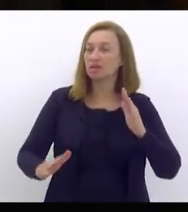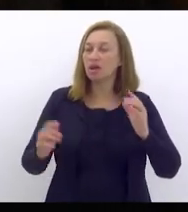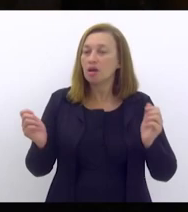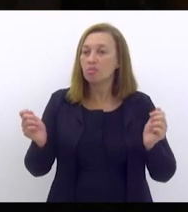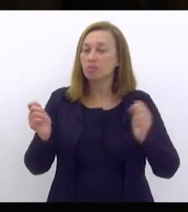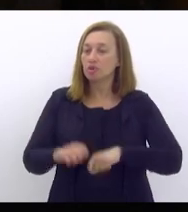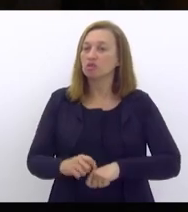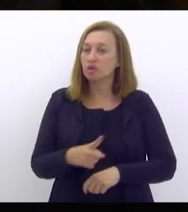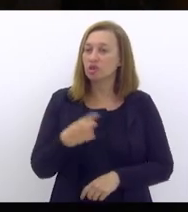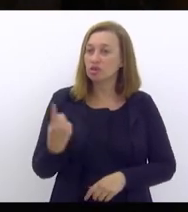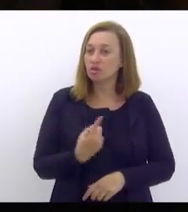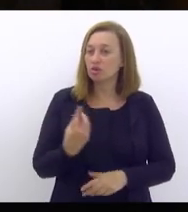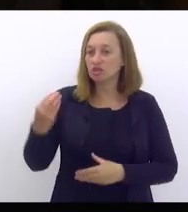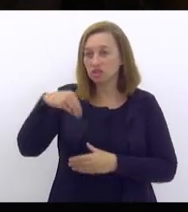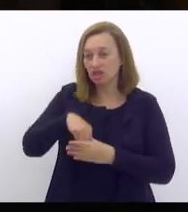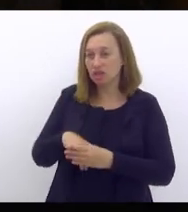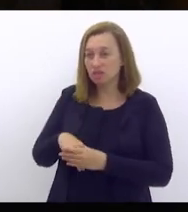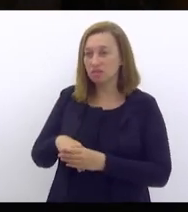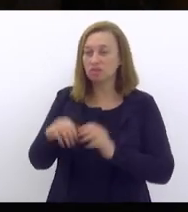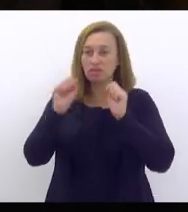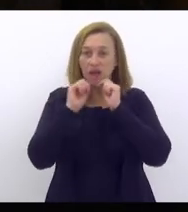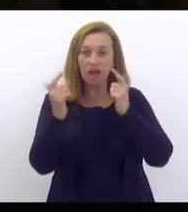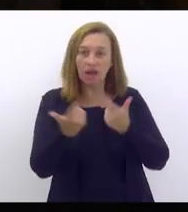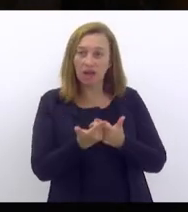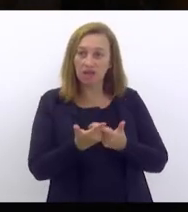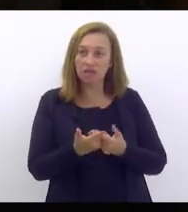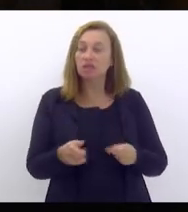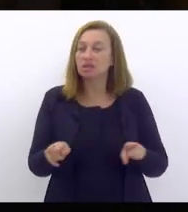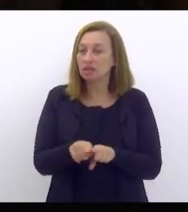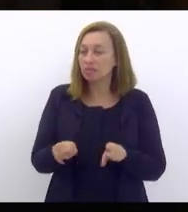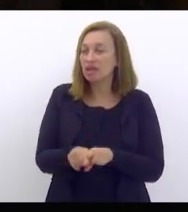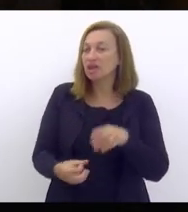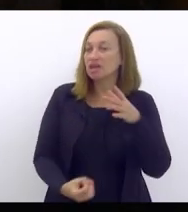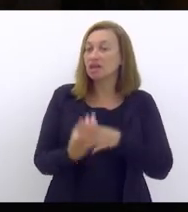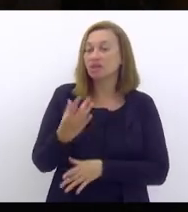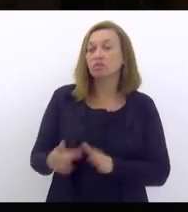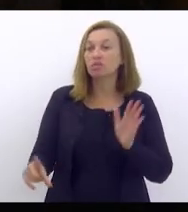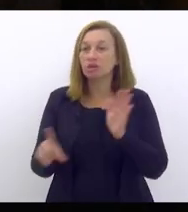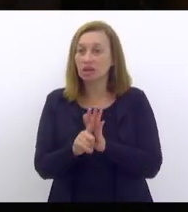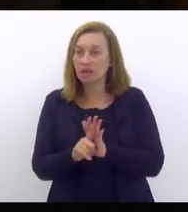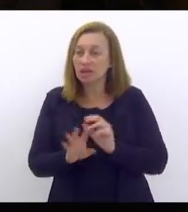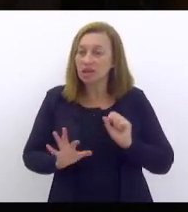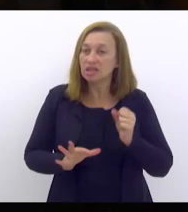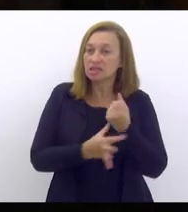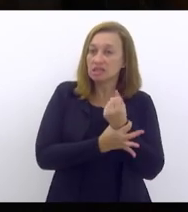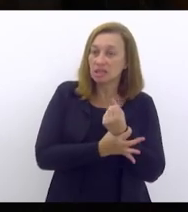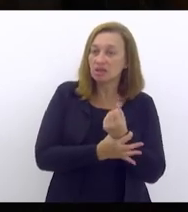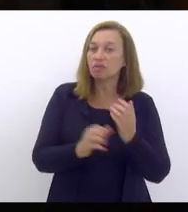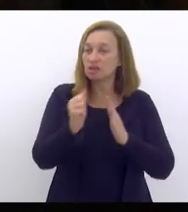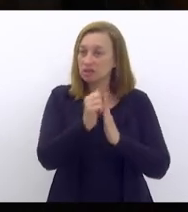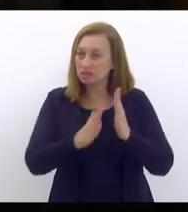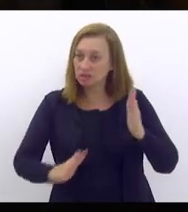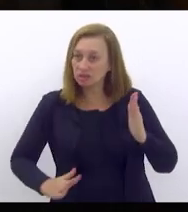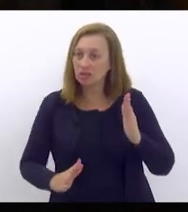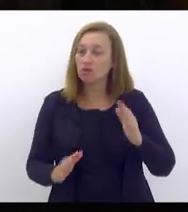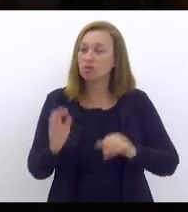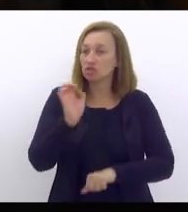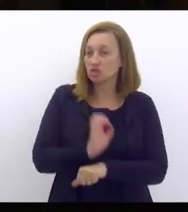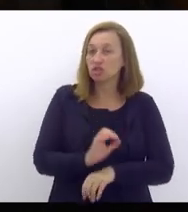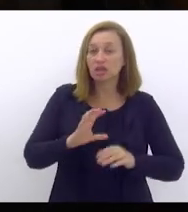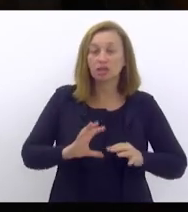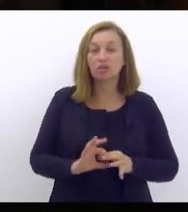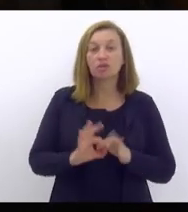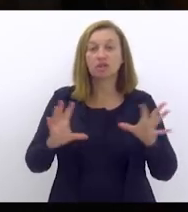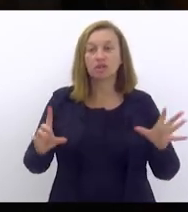de estarmos aqui dentro da Assembleia Legislativa também legislando para garantir, assim, de um Estado laico, mas